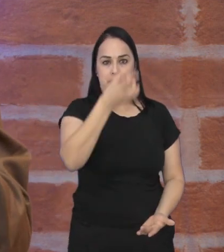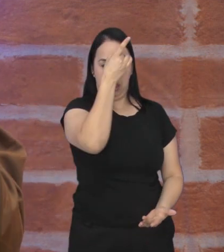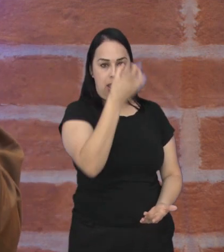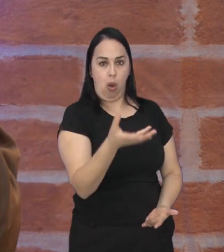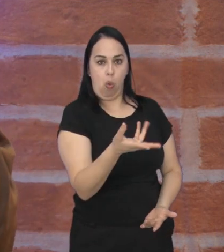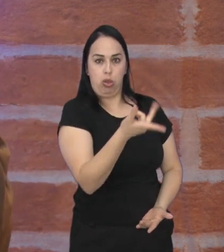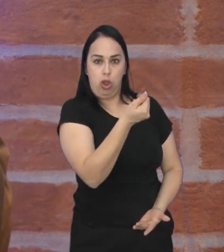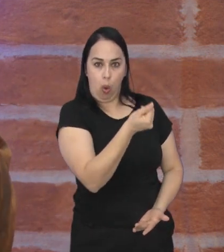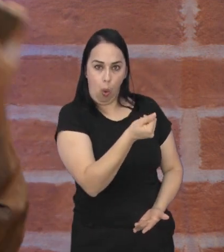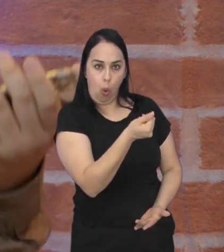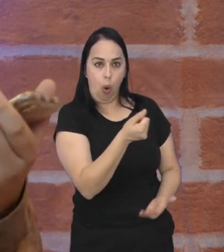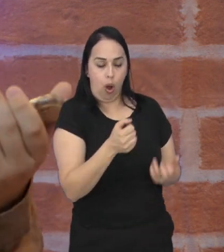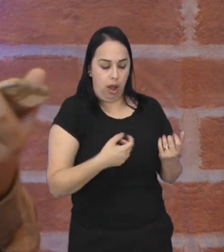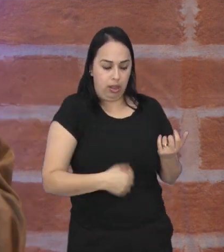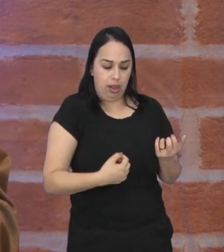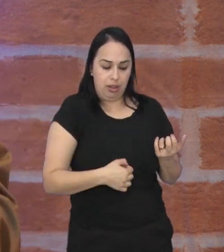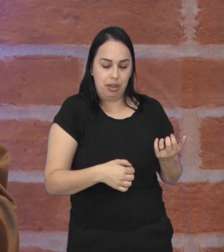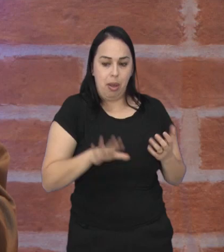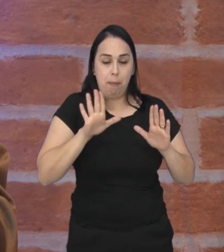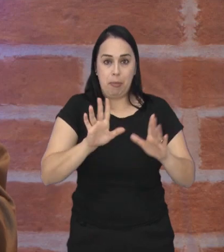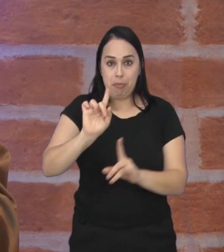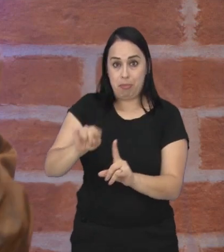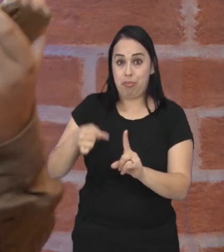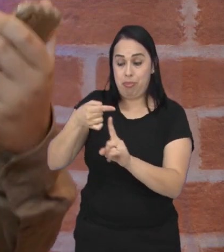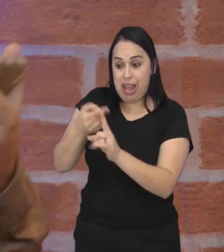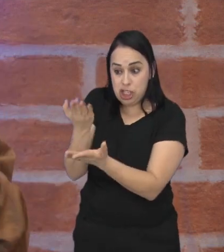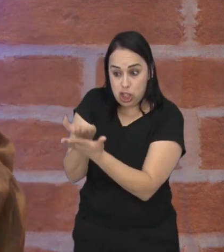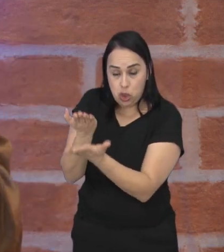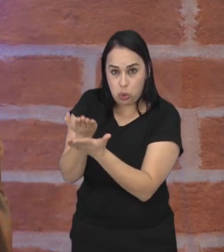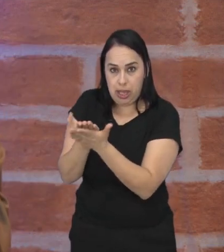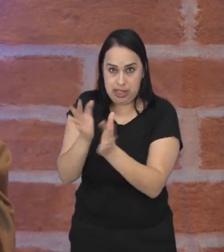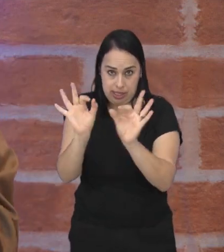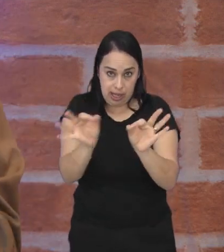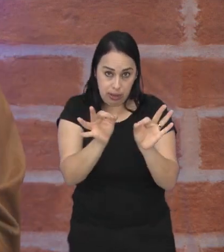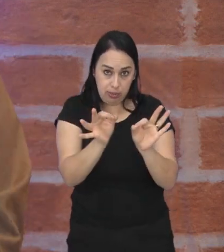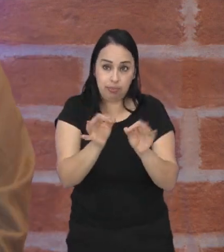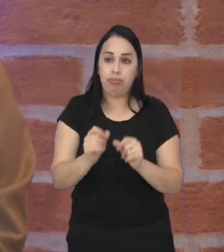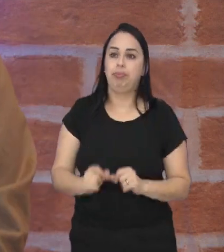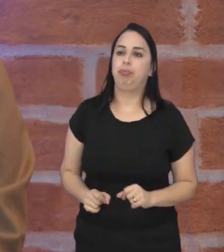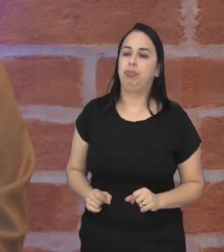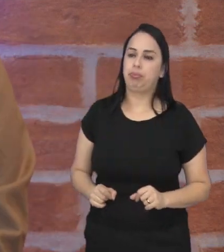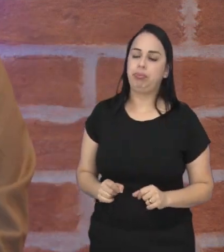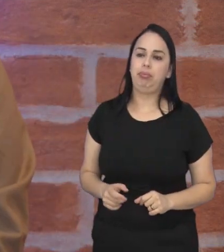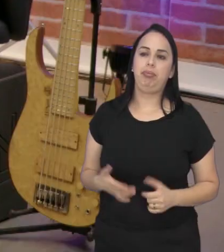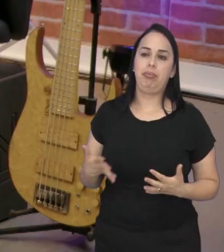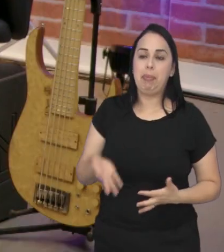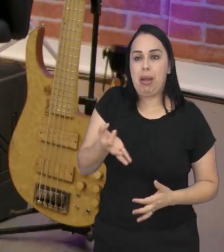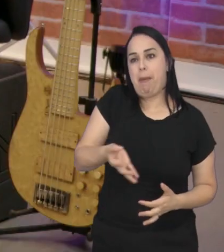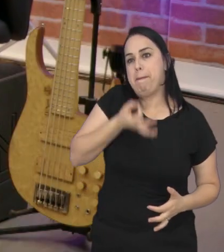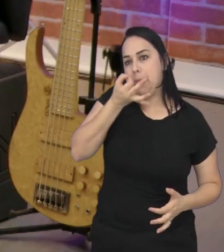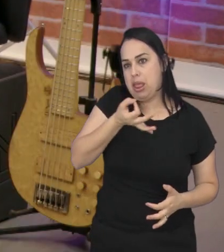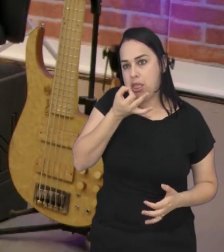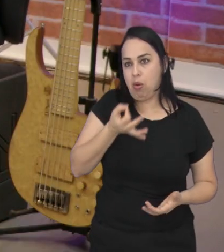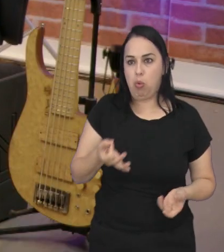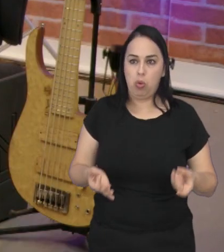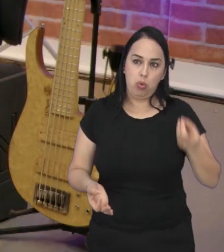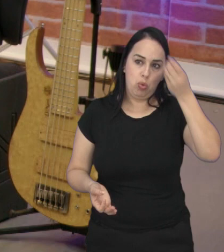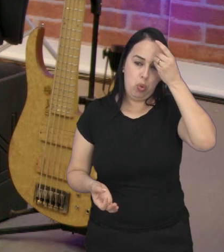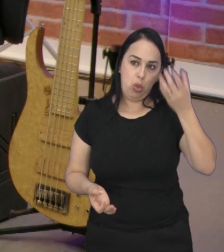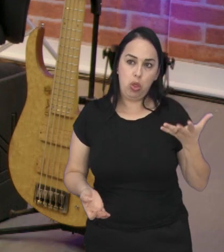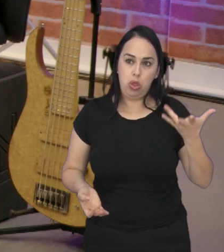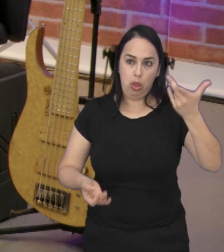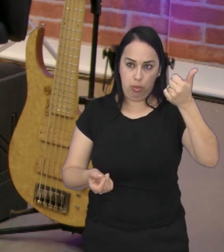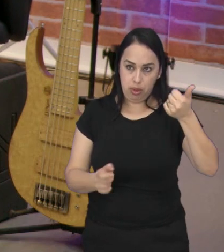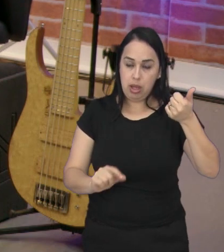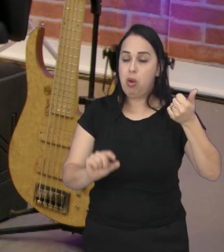si, acredito eu, na música, do cara tocar, é um complemento junto com o estudo. Ou eu tô errado disso? Acho que o